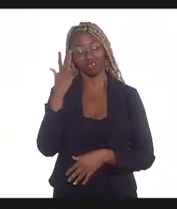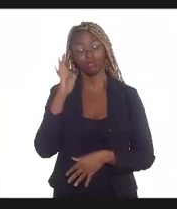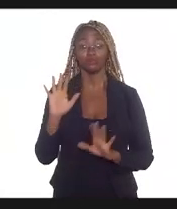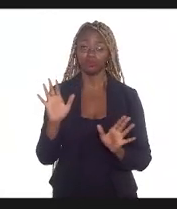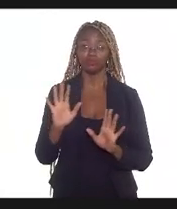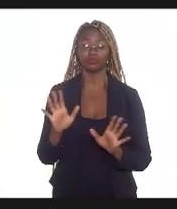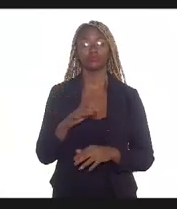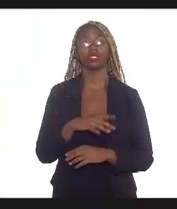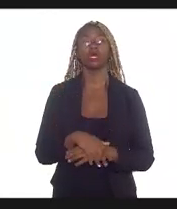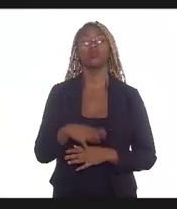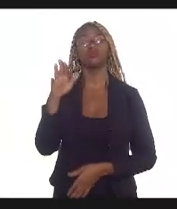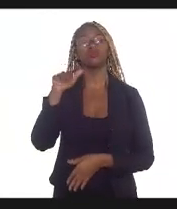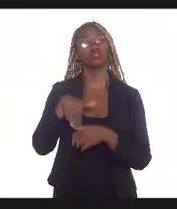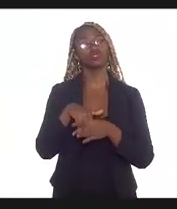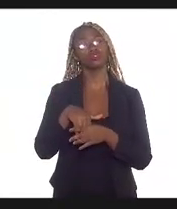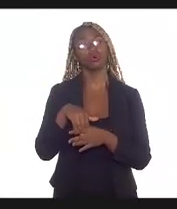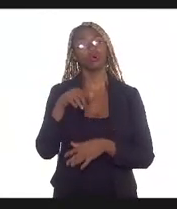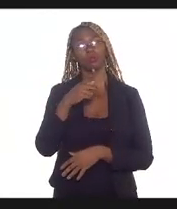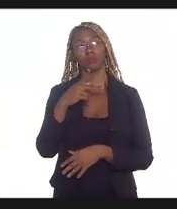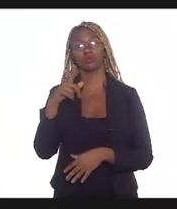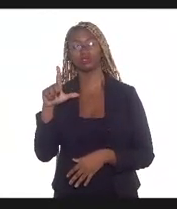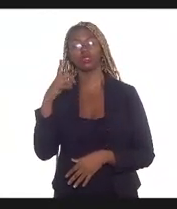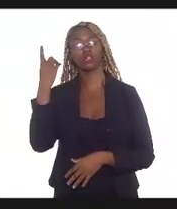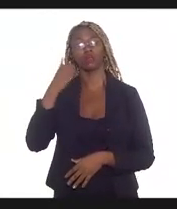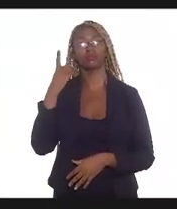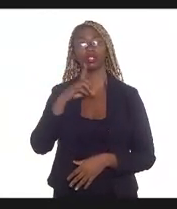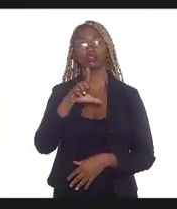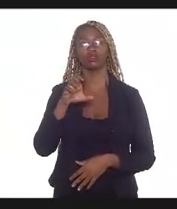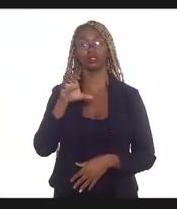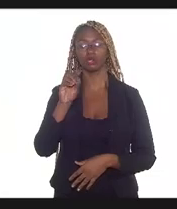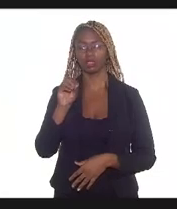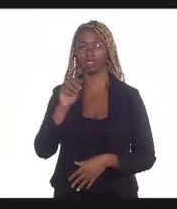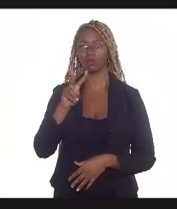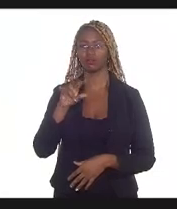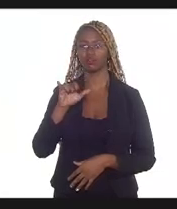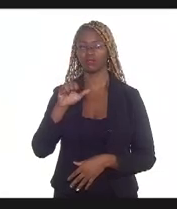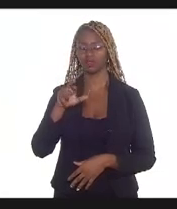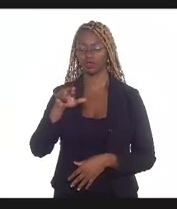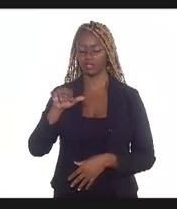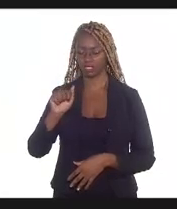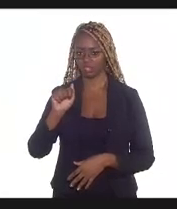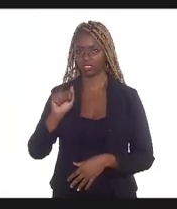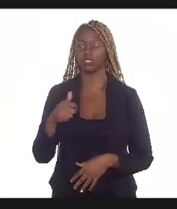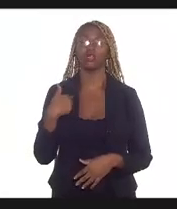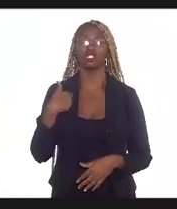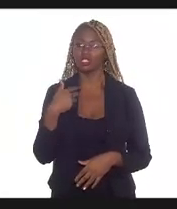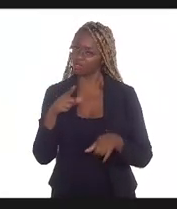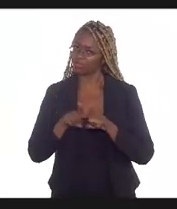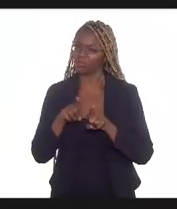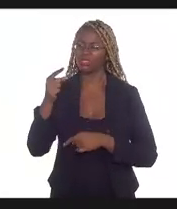um projeto do deputado Léo Vieira. Inclusive, eu fiz na discussão do projeto